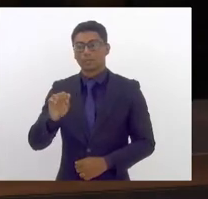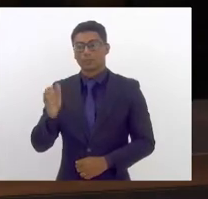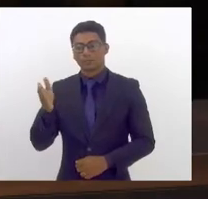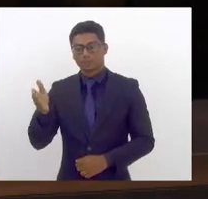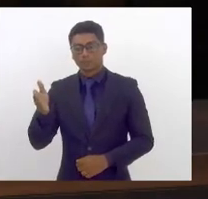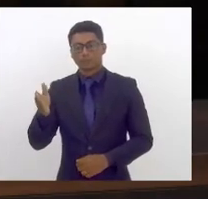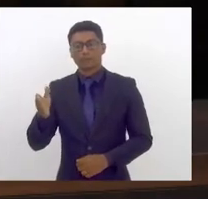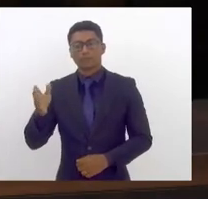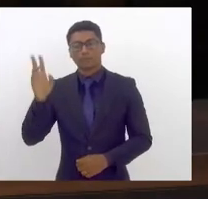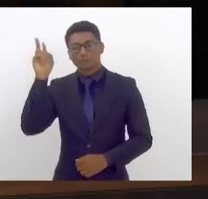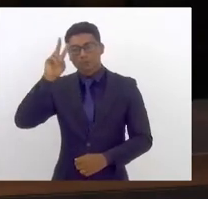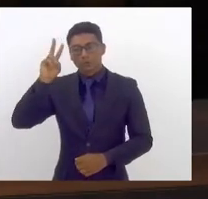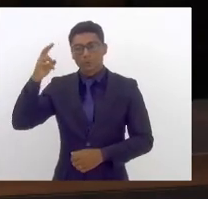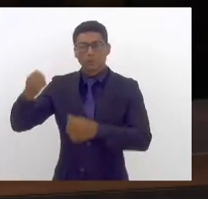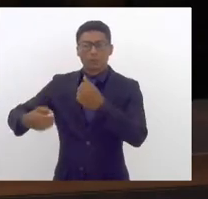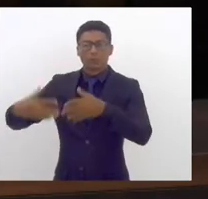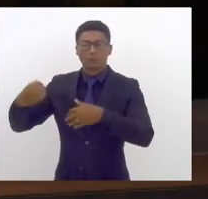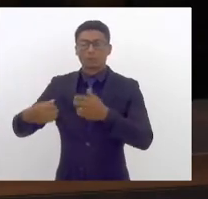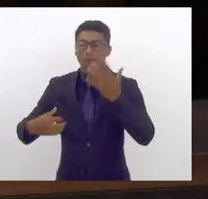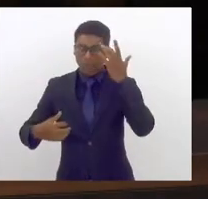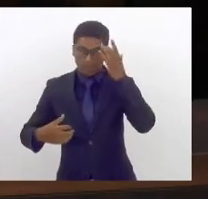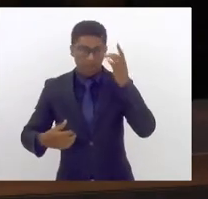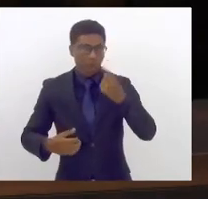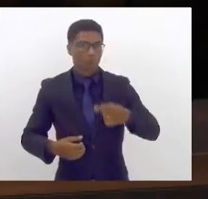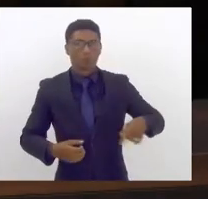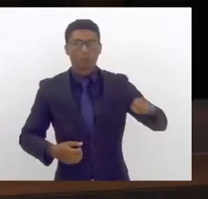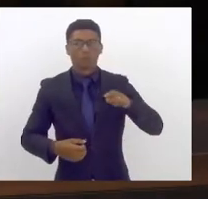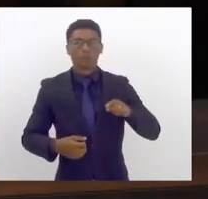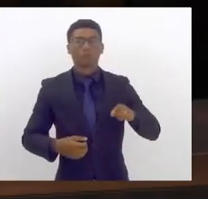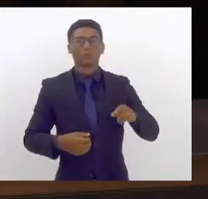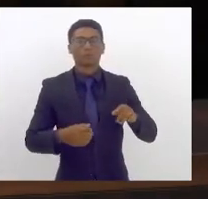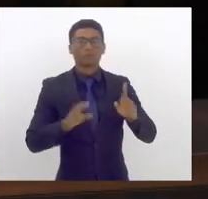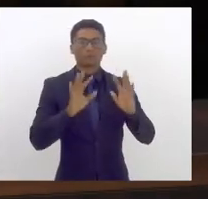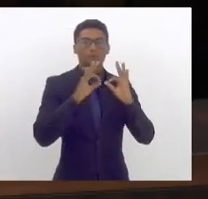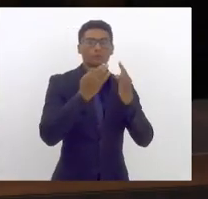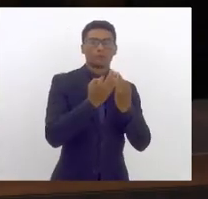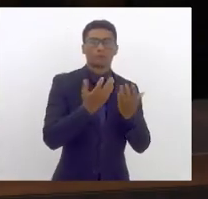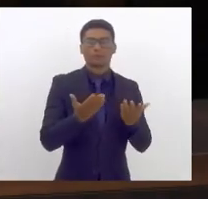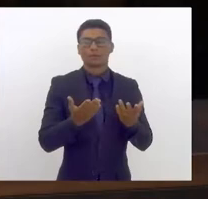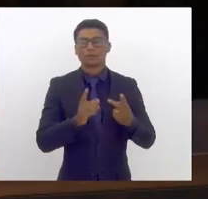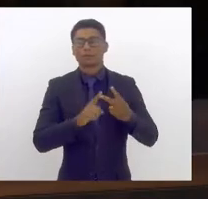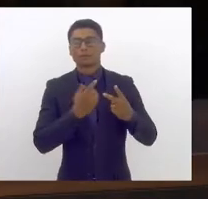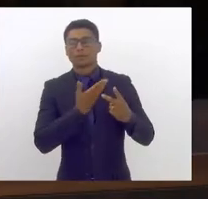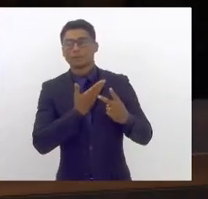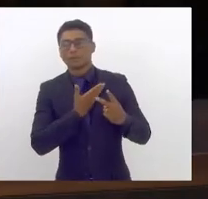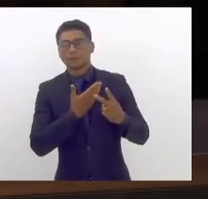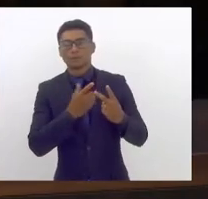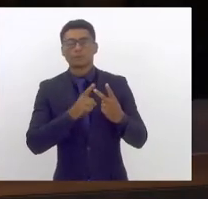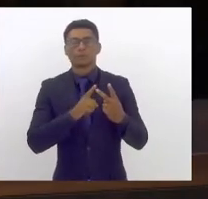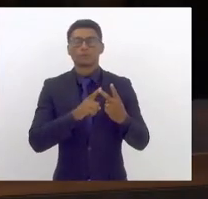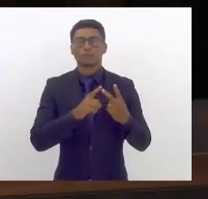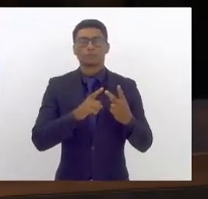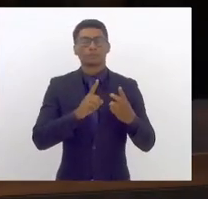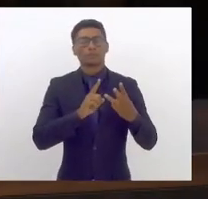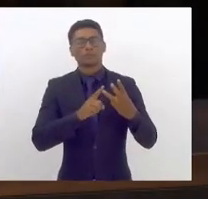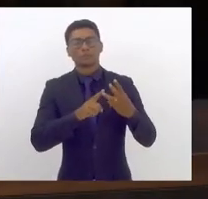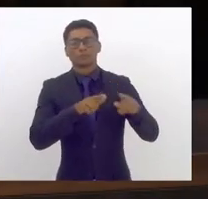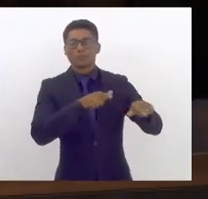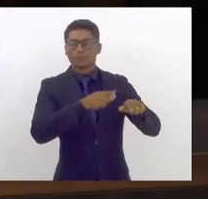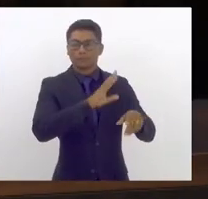todas nós na nossa família com as amigas com companheiras de trabalho também